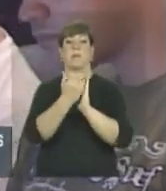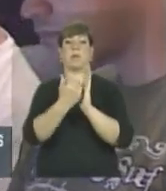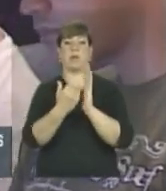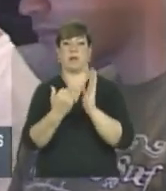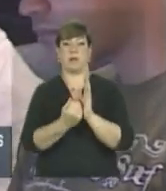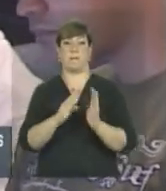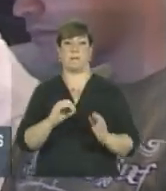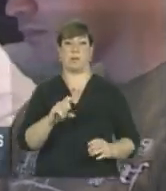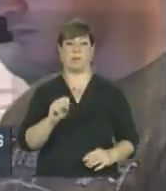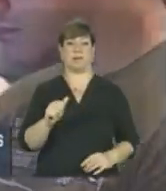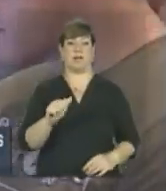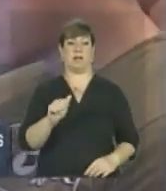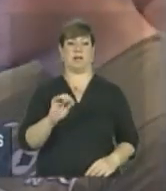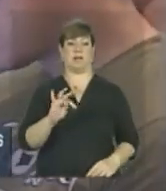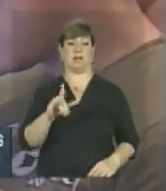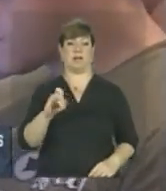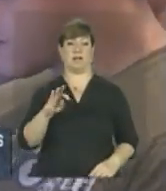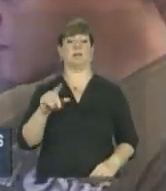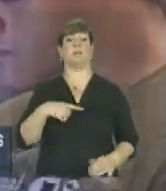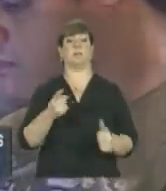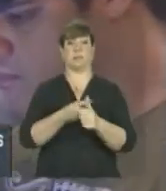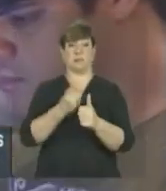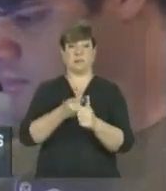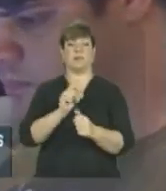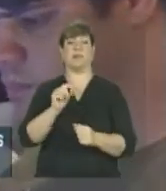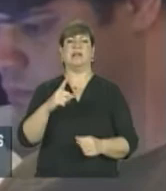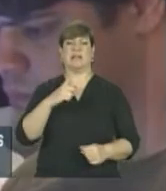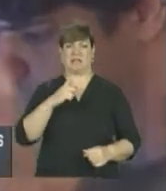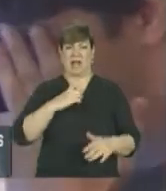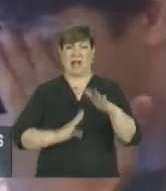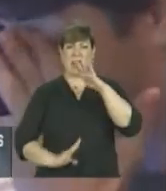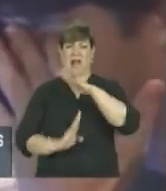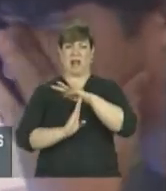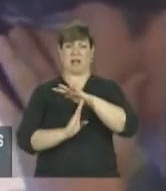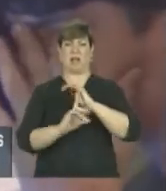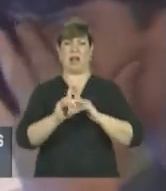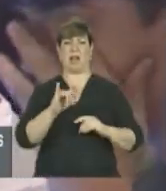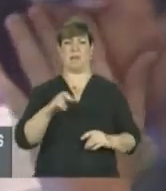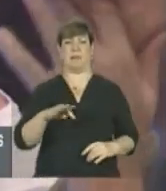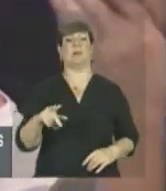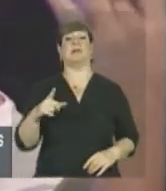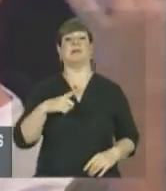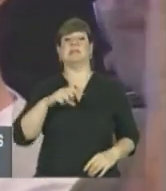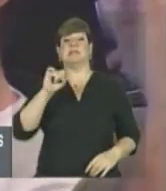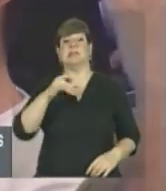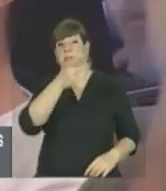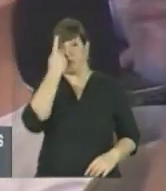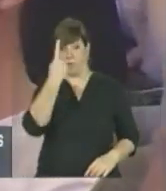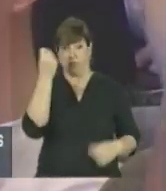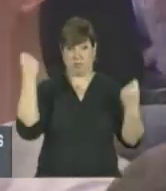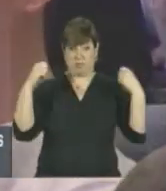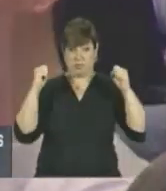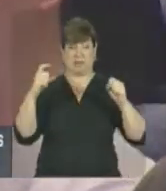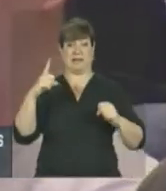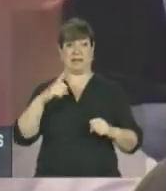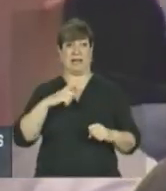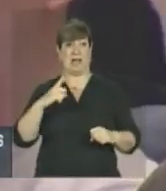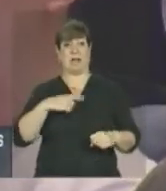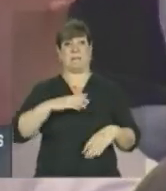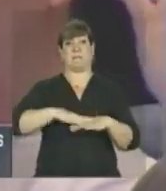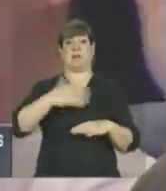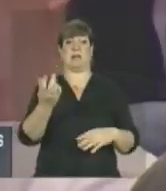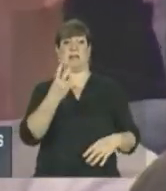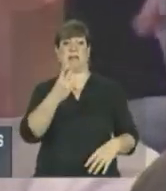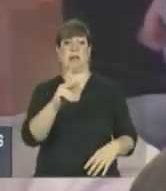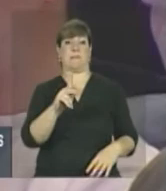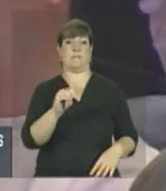Atleta. A primeira é se existe um limite de patrocínios, por exemplo, um atleta que tenha mais de 3 patrocínios não pode só ter o benefício.